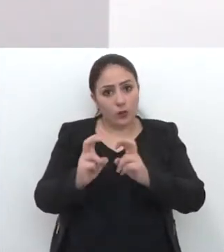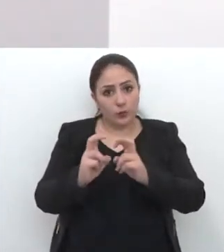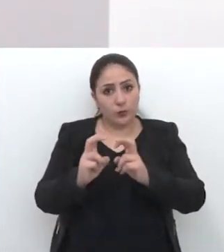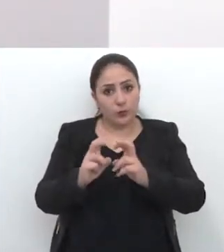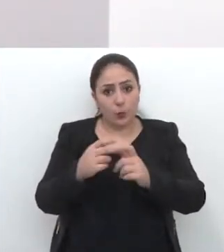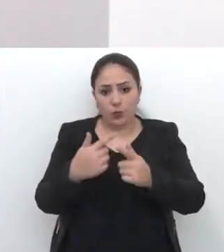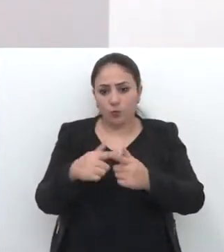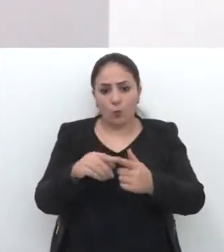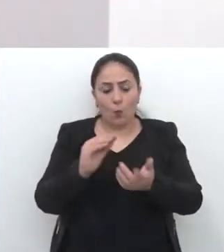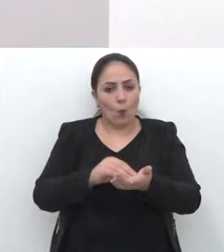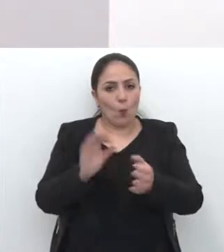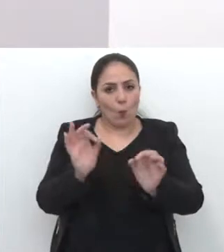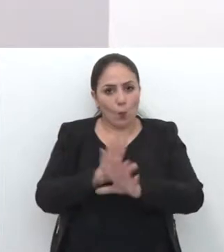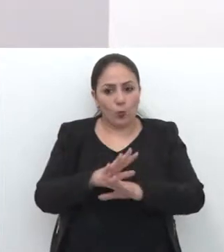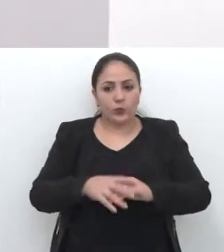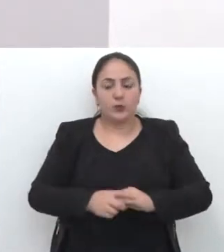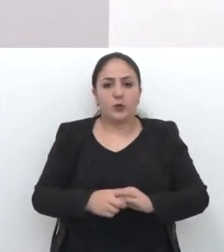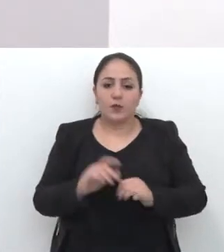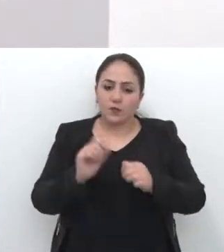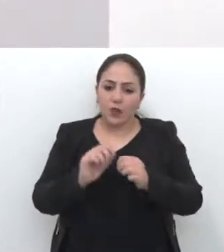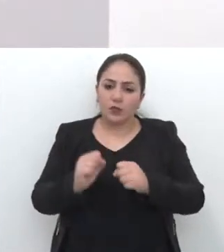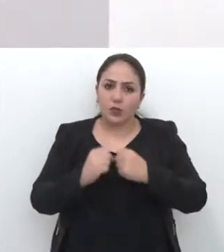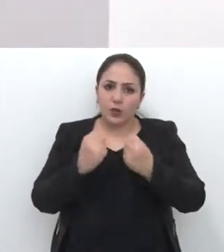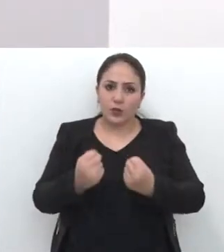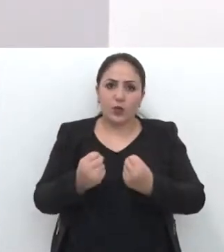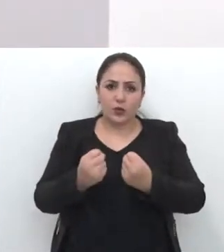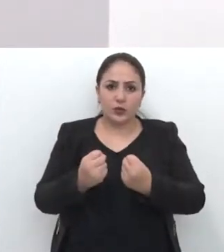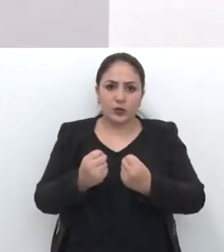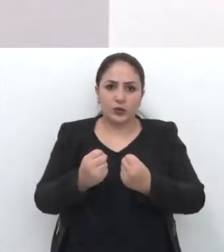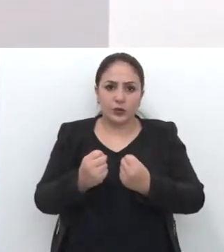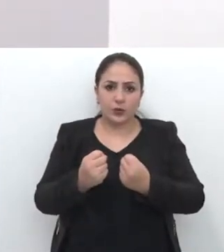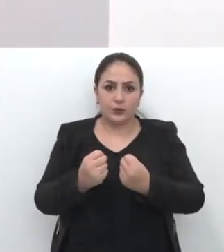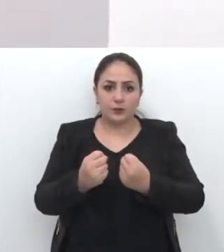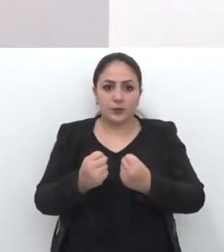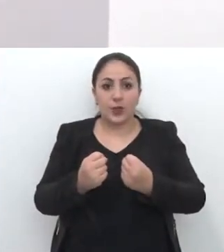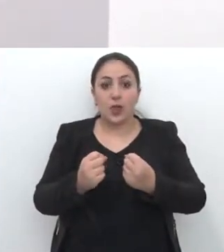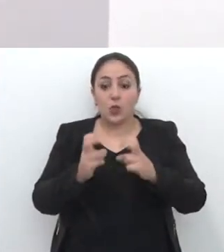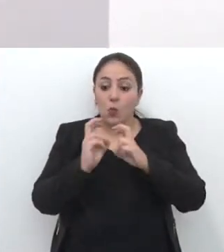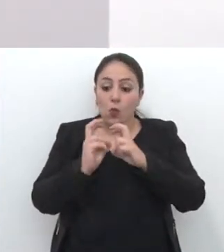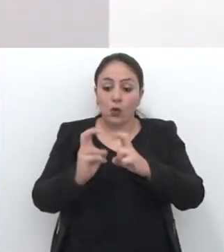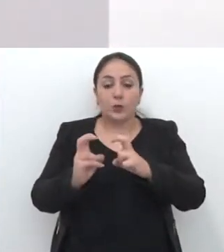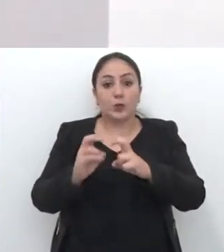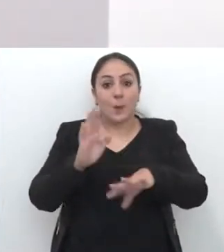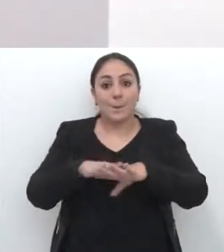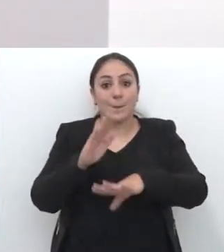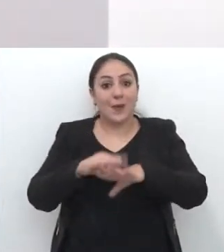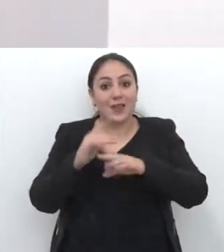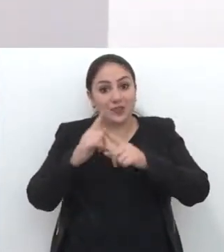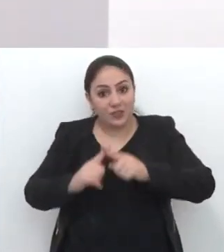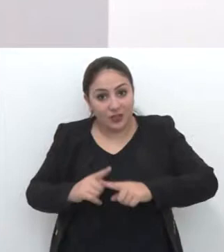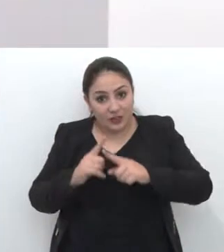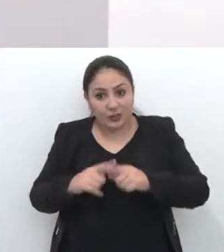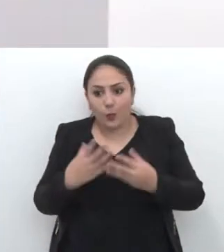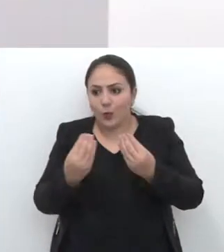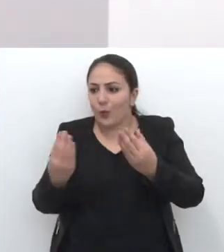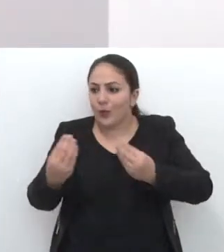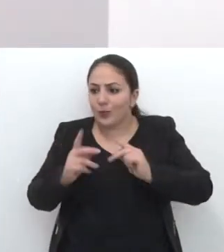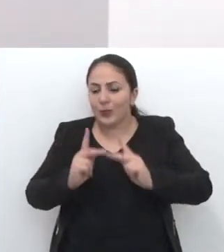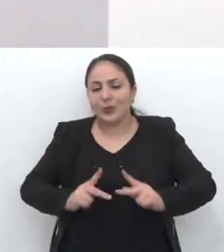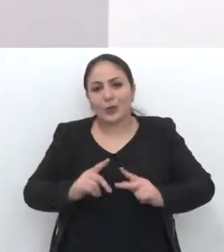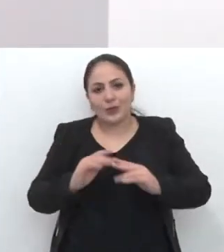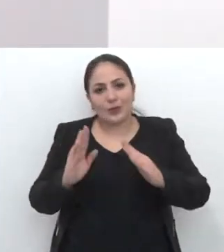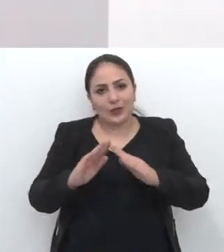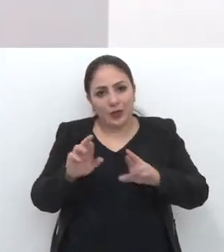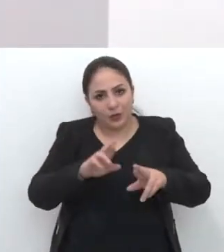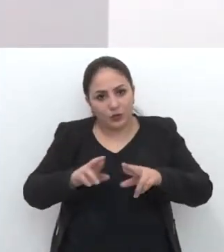ônibus no loteamento, já que o loteamento não está concluído, que pelo menos se faça um reforço na linha do Leonardo Ilha, já que cresceu e muito o número de